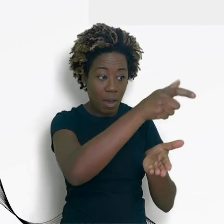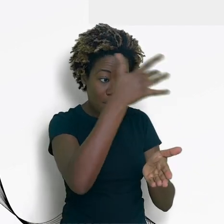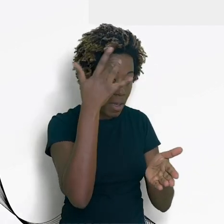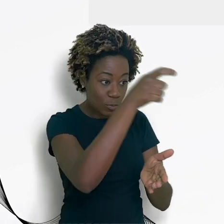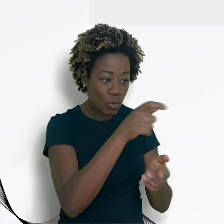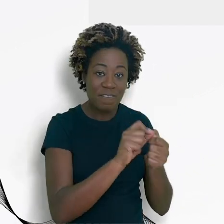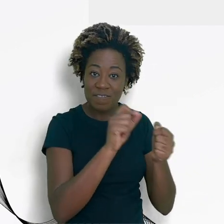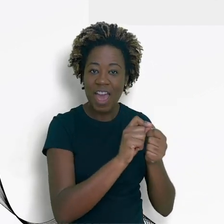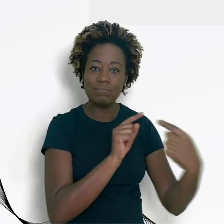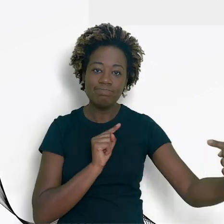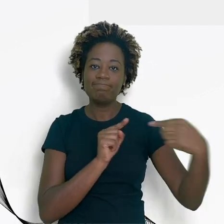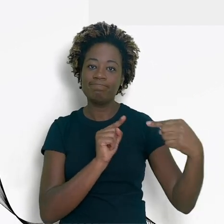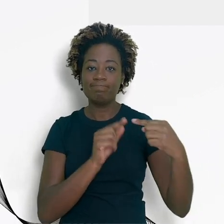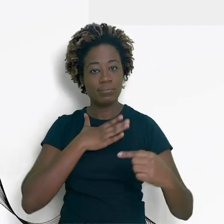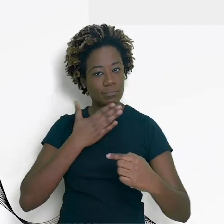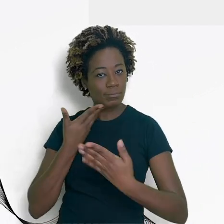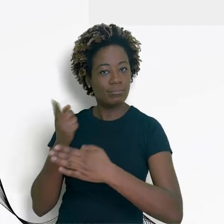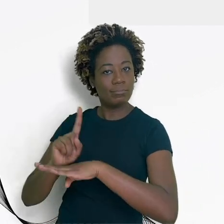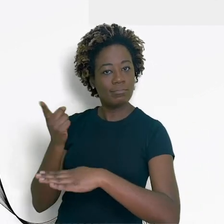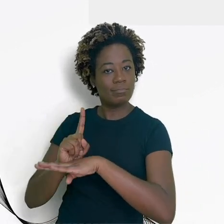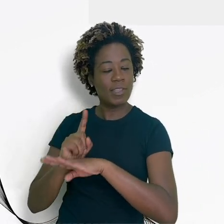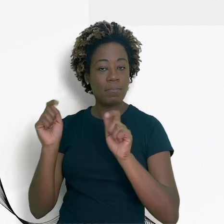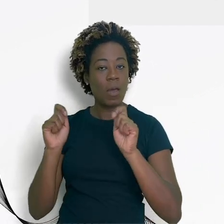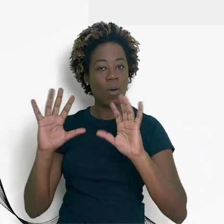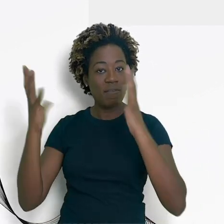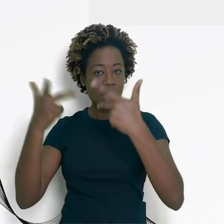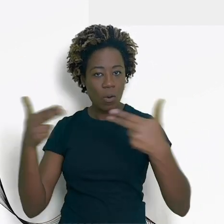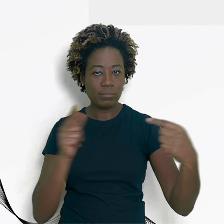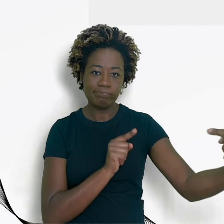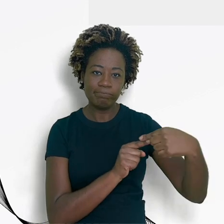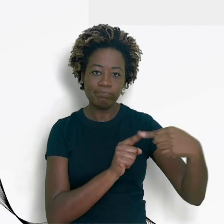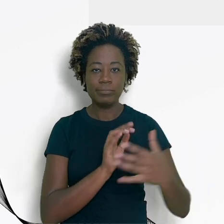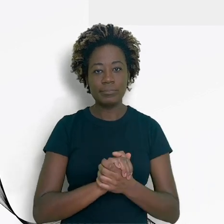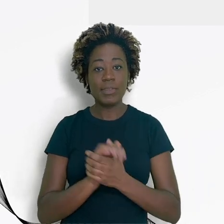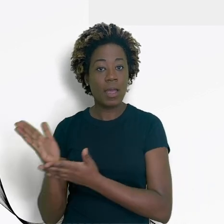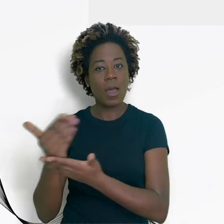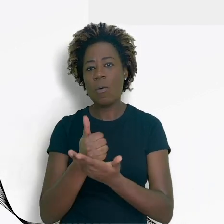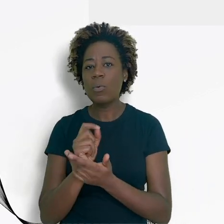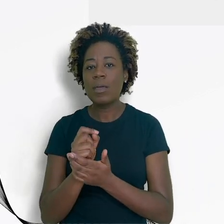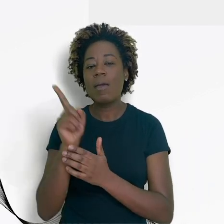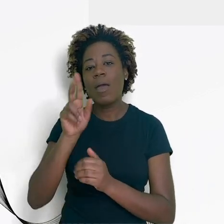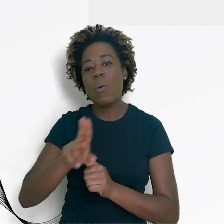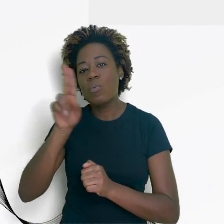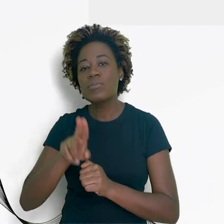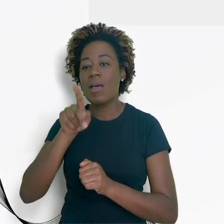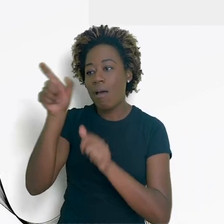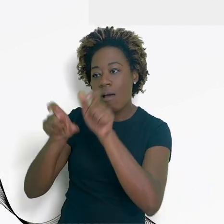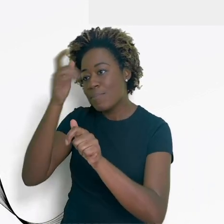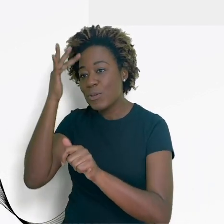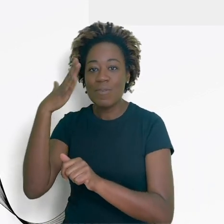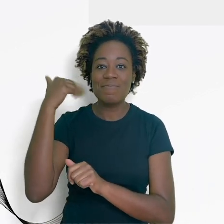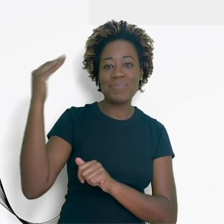alguém, aquela obra é feita para seu espetáculo, seu evento, entre outras coisas. Recolhimento é para quando você usa trilhas de